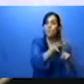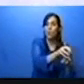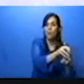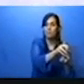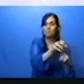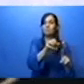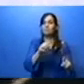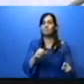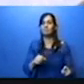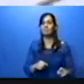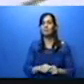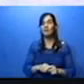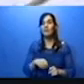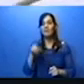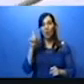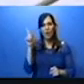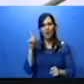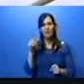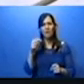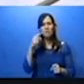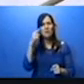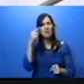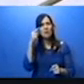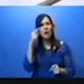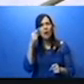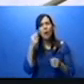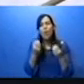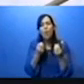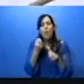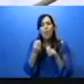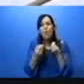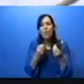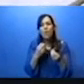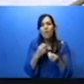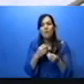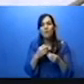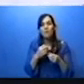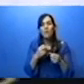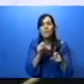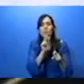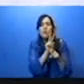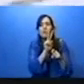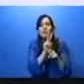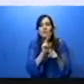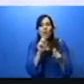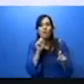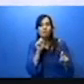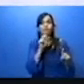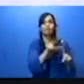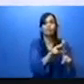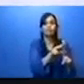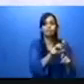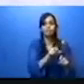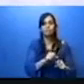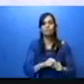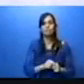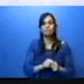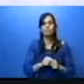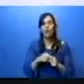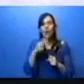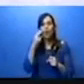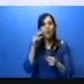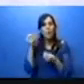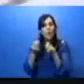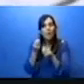encontra próximo dela, se ela considerar aquela pessoa como uma agressão em potencial. Essa é a posição de ataque